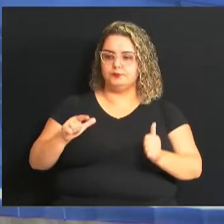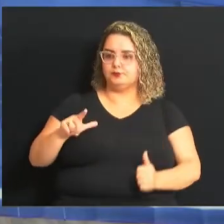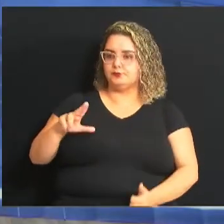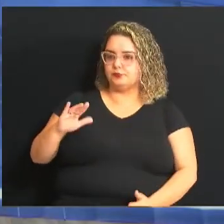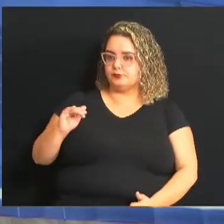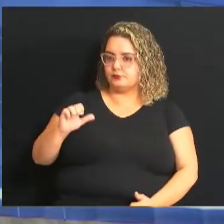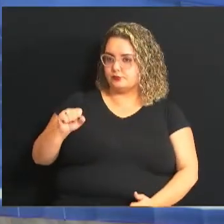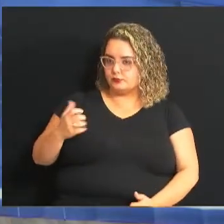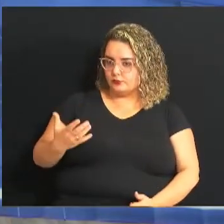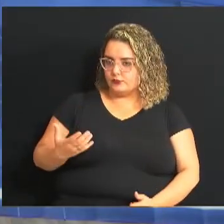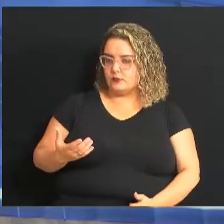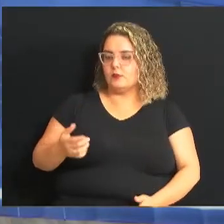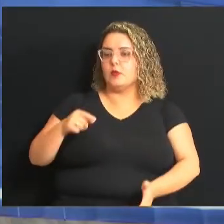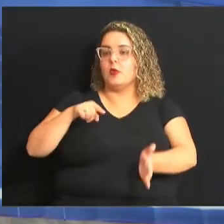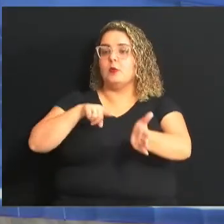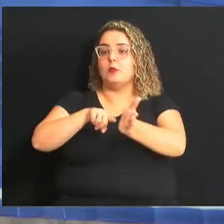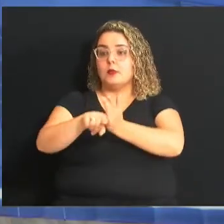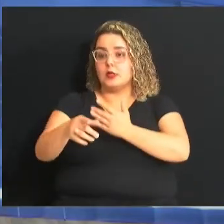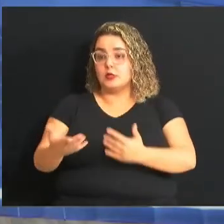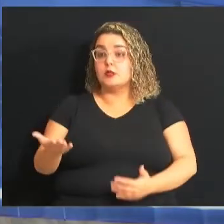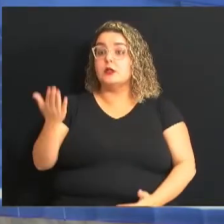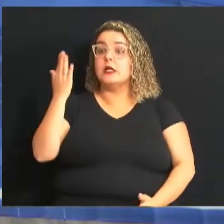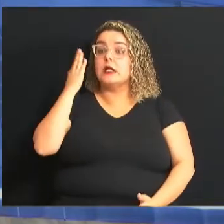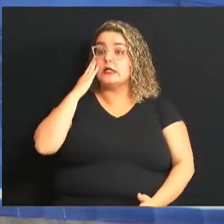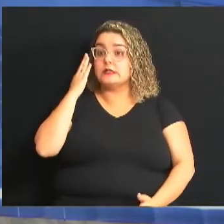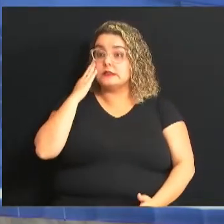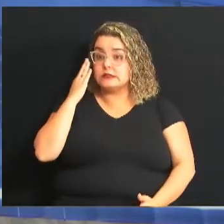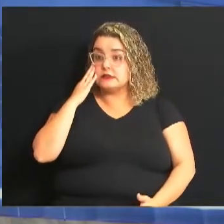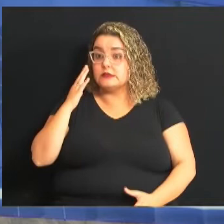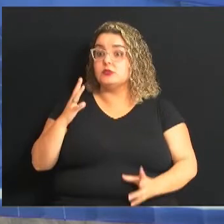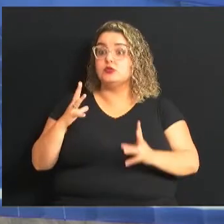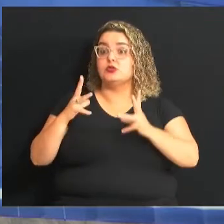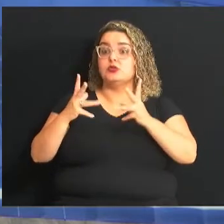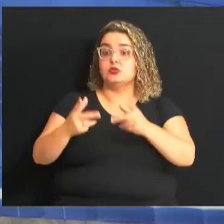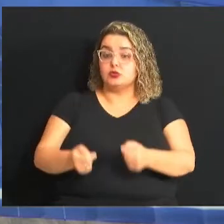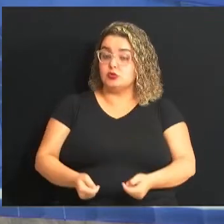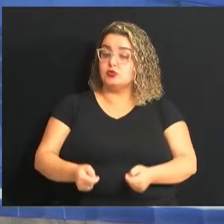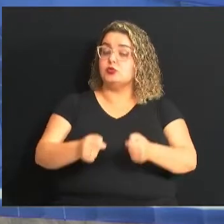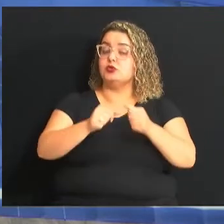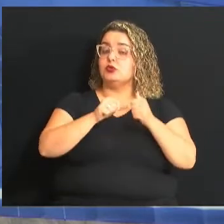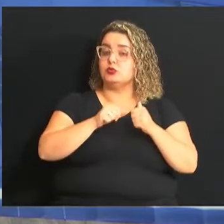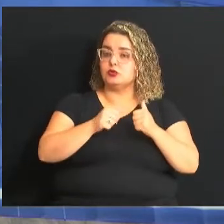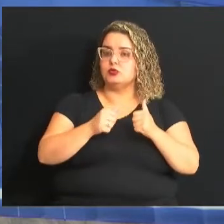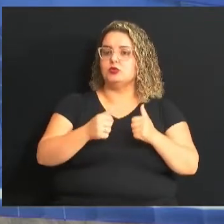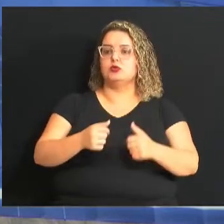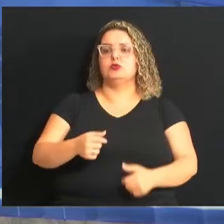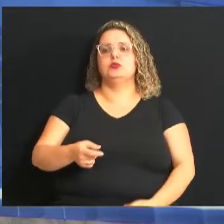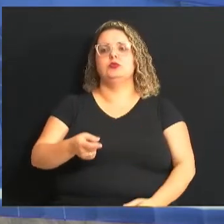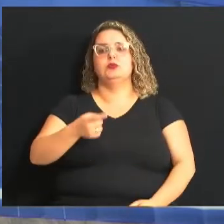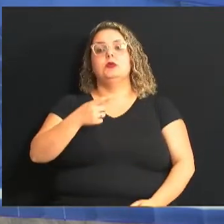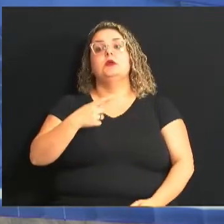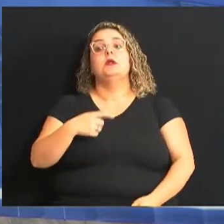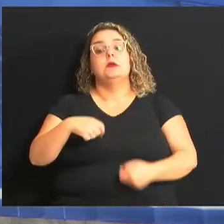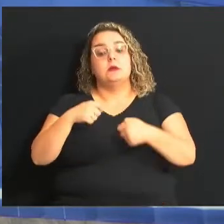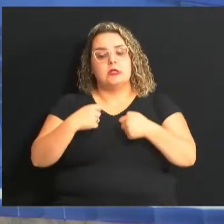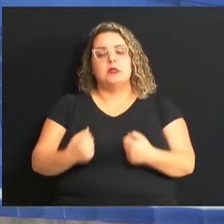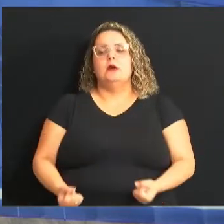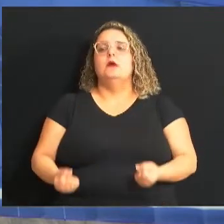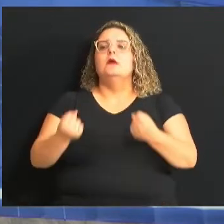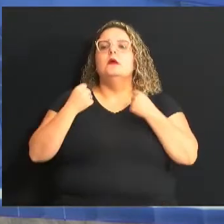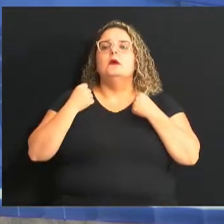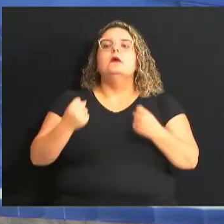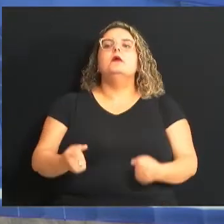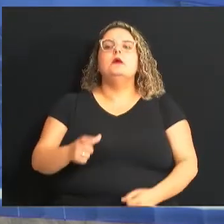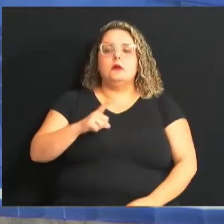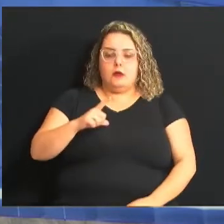uma pergunta. Mesmo sabendo de todos esses benefícios da necessidade da atividade física, tem gente